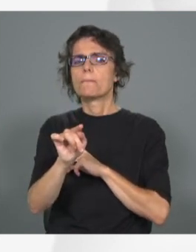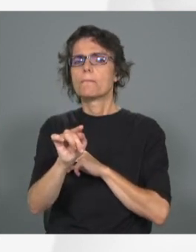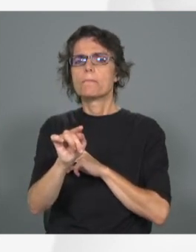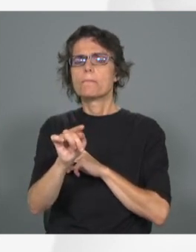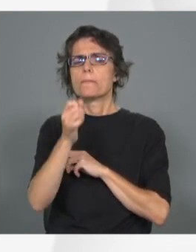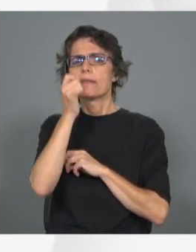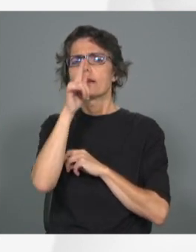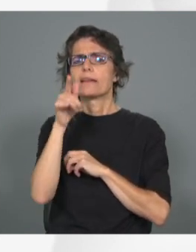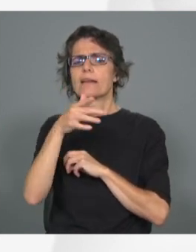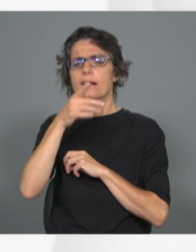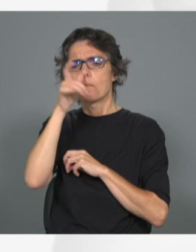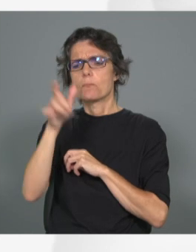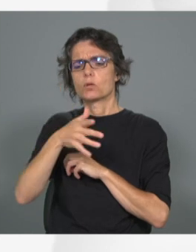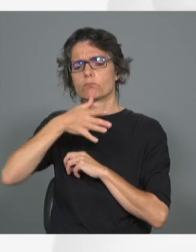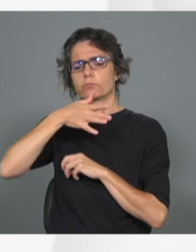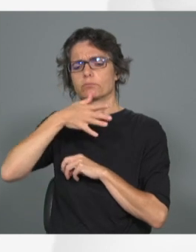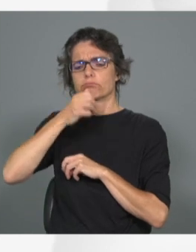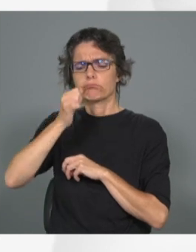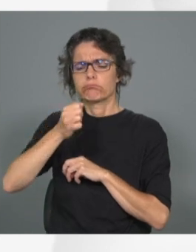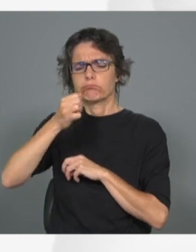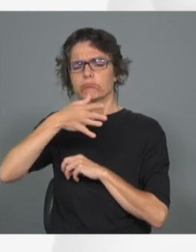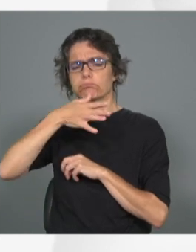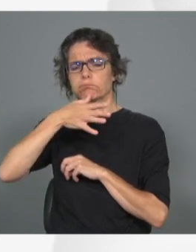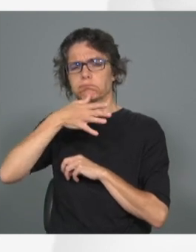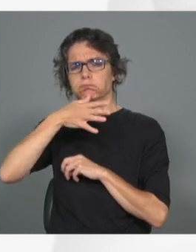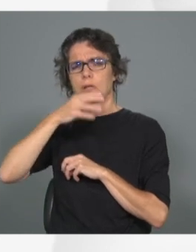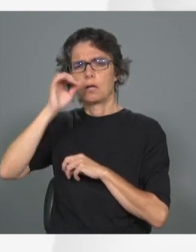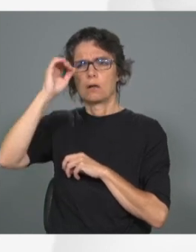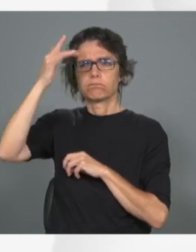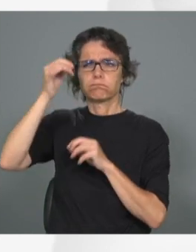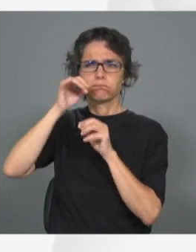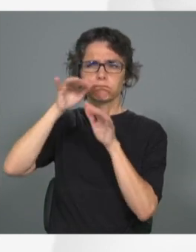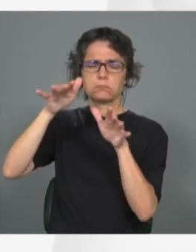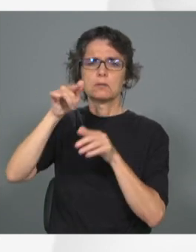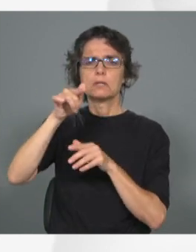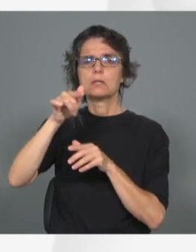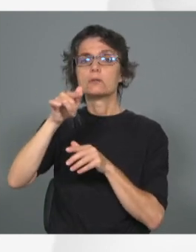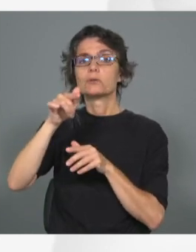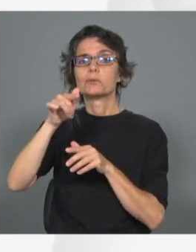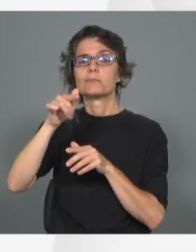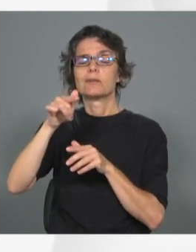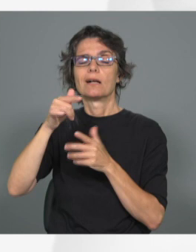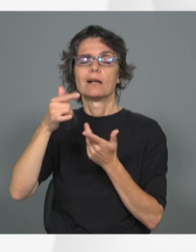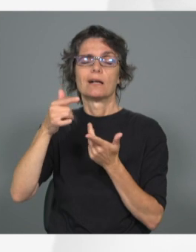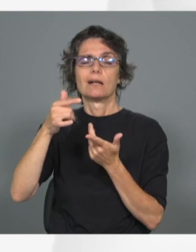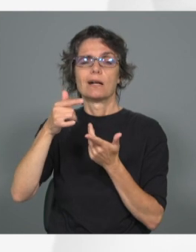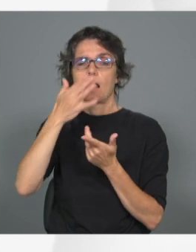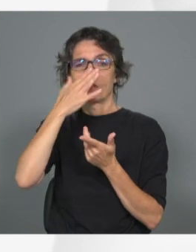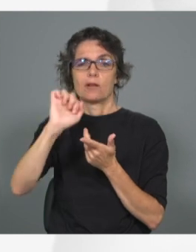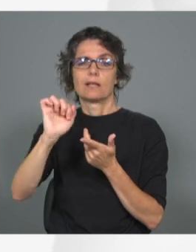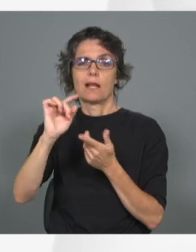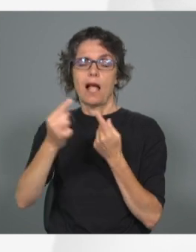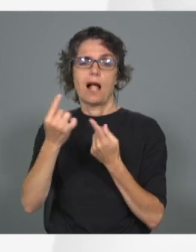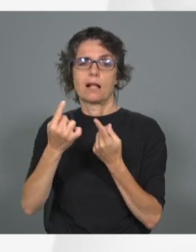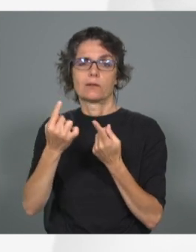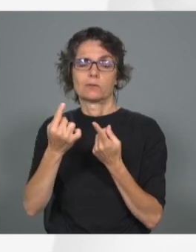ter atitude. Aliás, é o que define a atitude profética. É alguém que diz o que é agradável de ouvir e completamente o seu